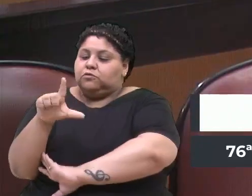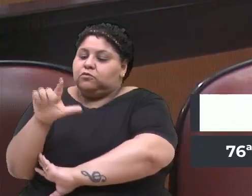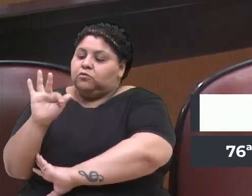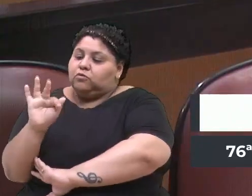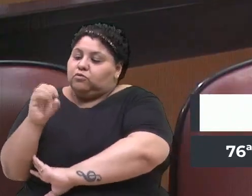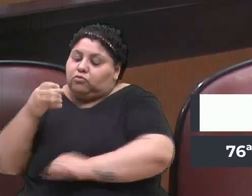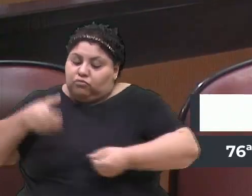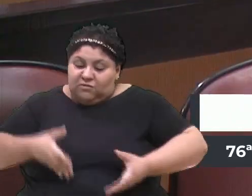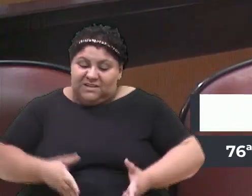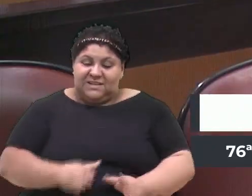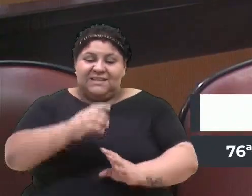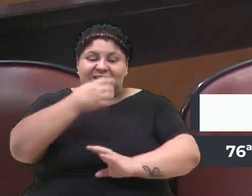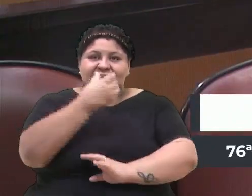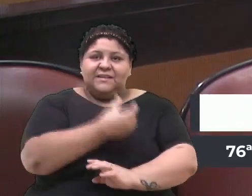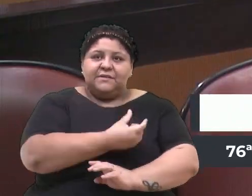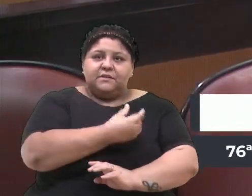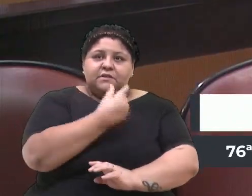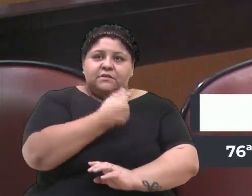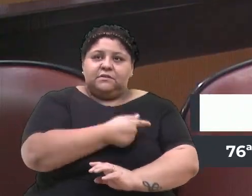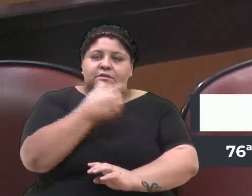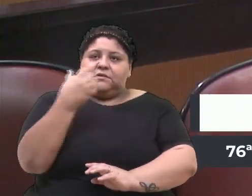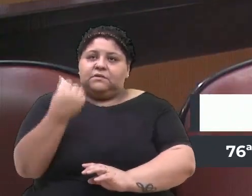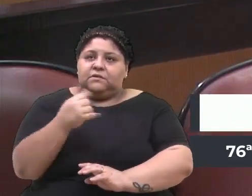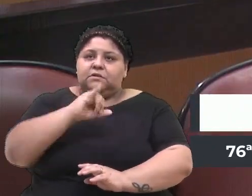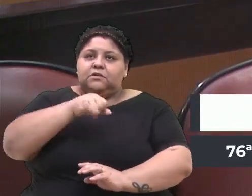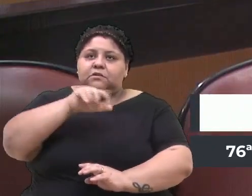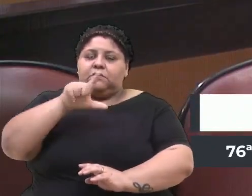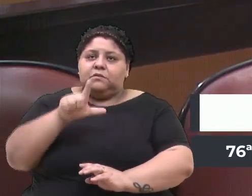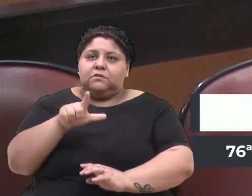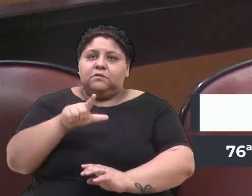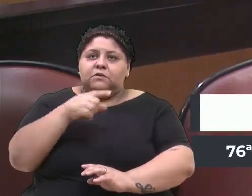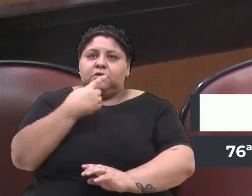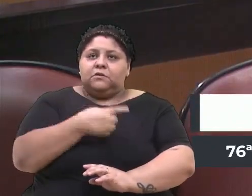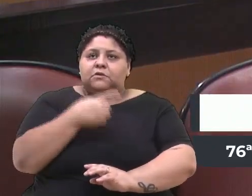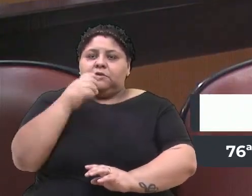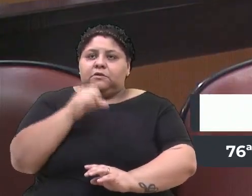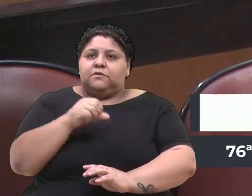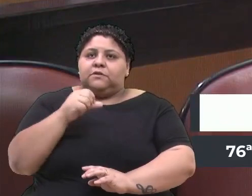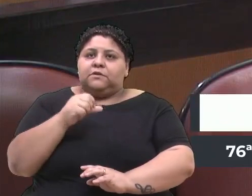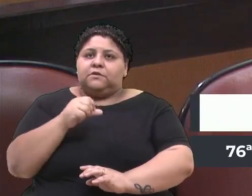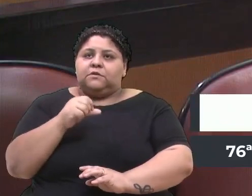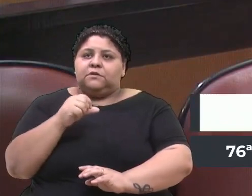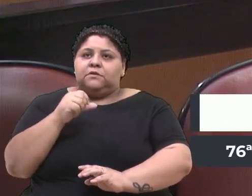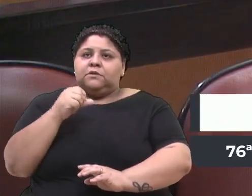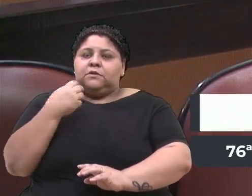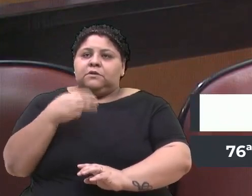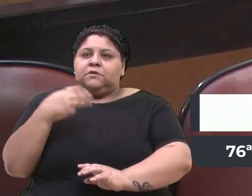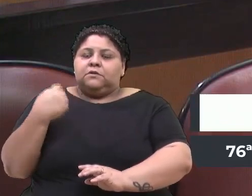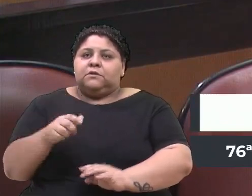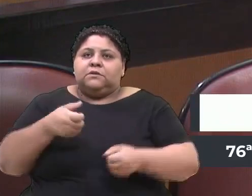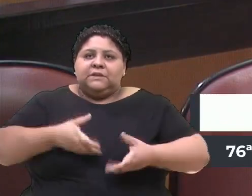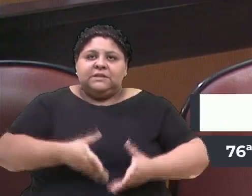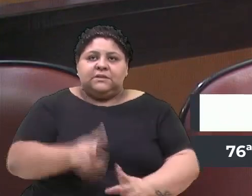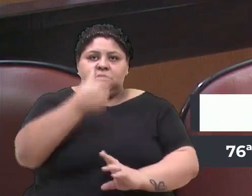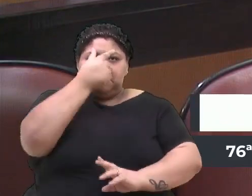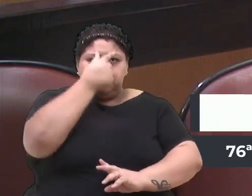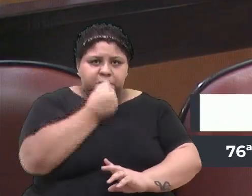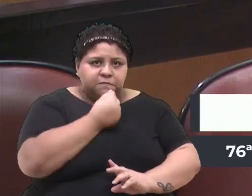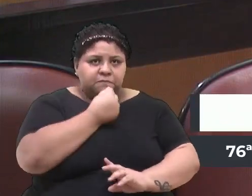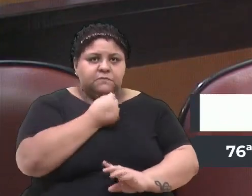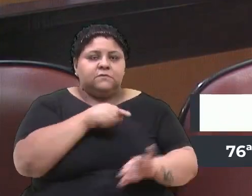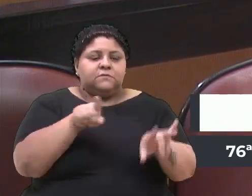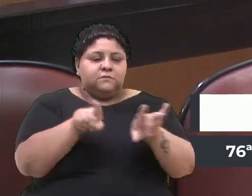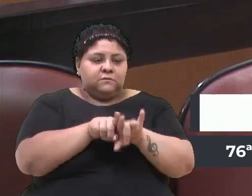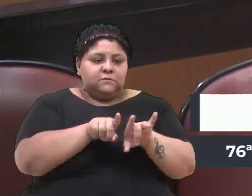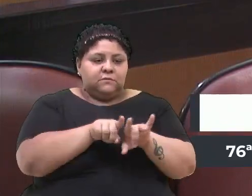de julho de 1934 no município de Santo Ângelo, Rio Grande do Sul, filho de Lucídio Severo